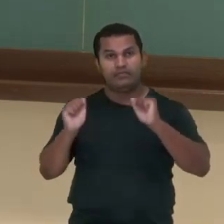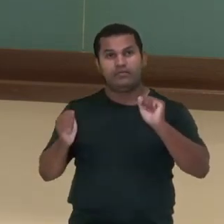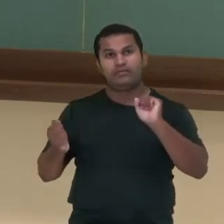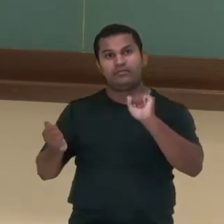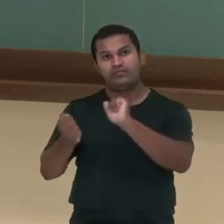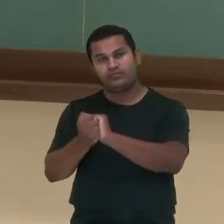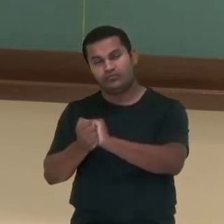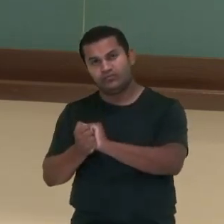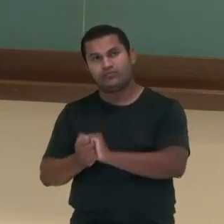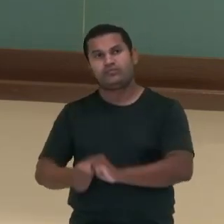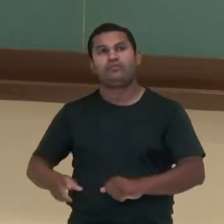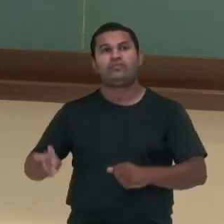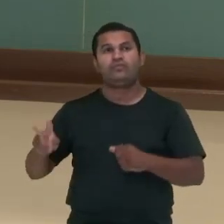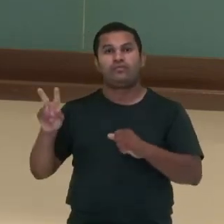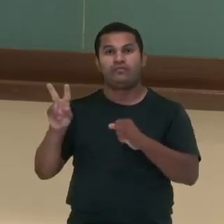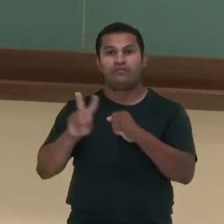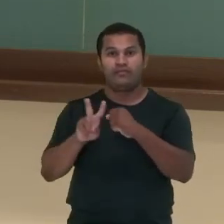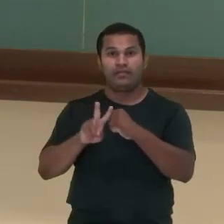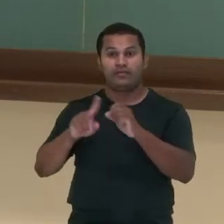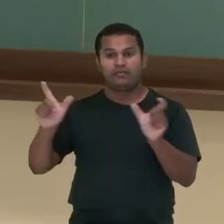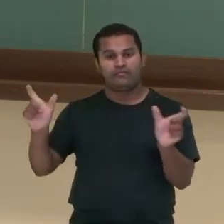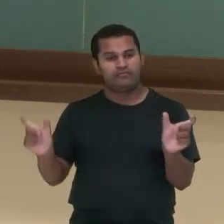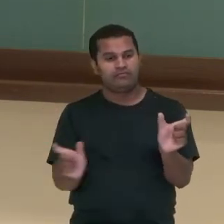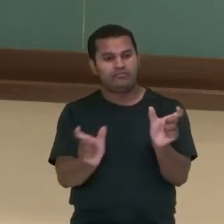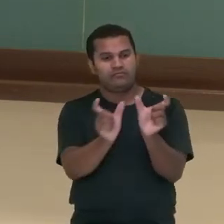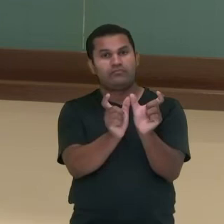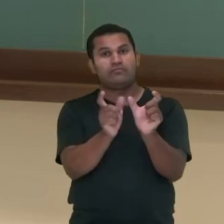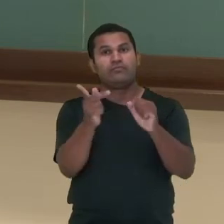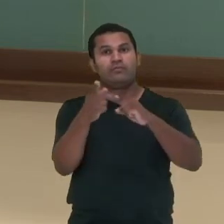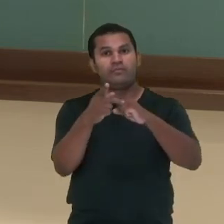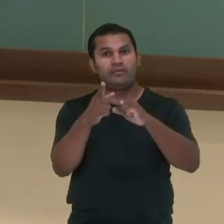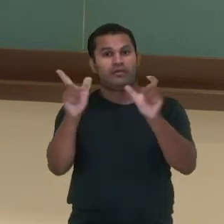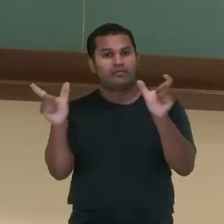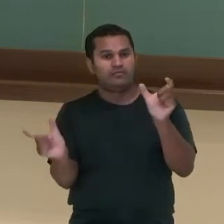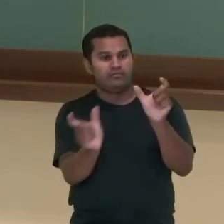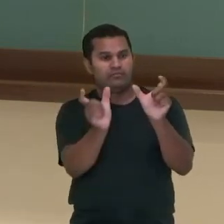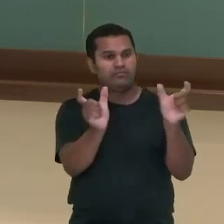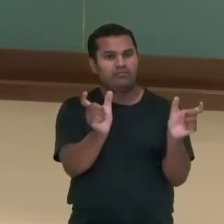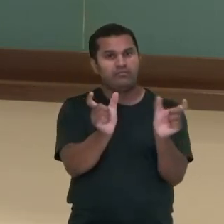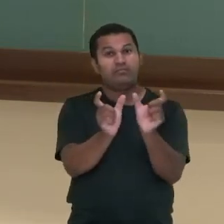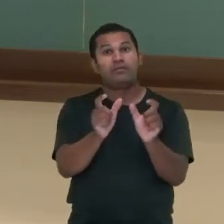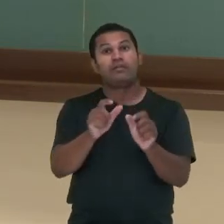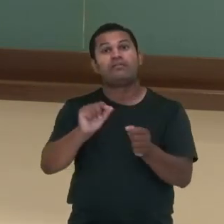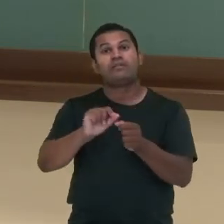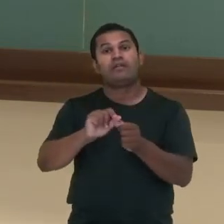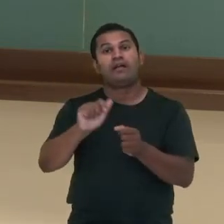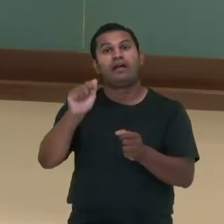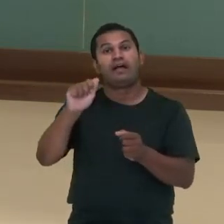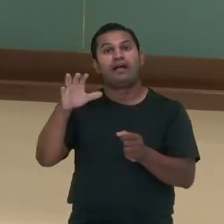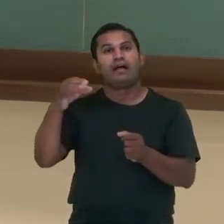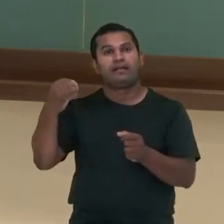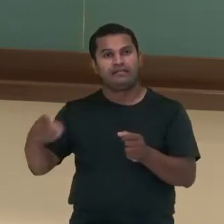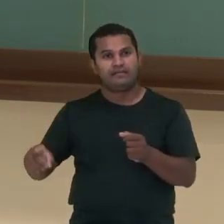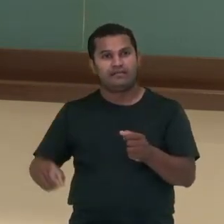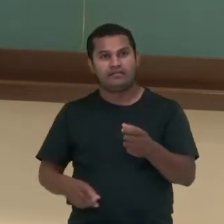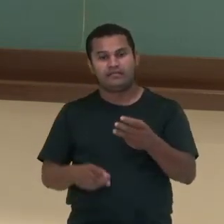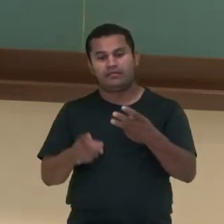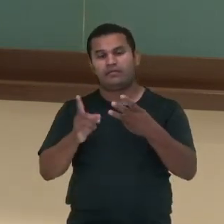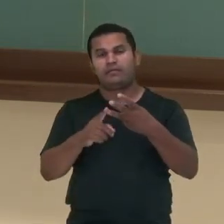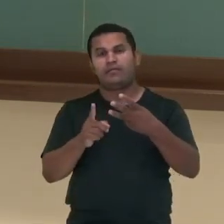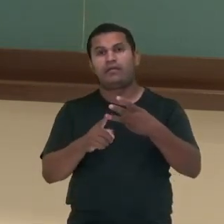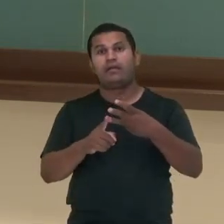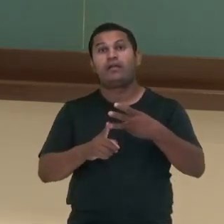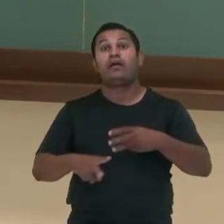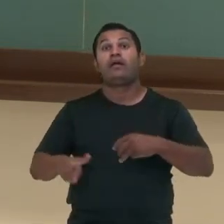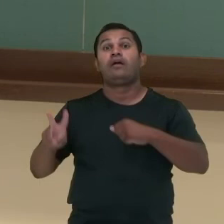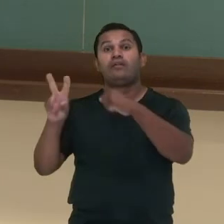tenho ali um verbo de ação que são todos os verbos que indicam uma ação e o verbo nominal que é quando eu